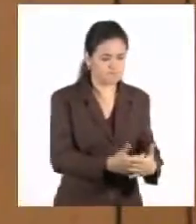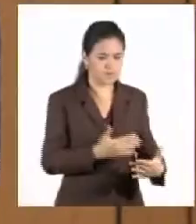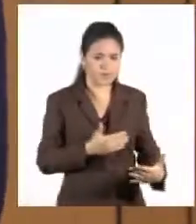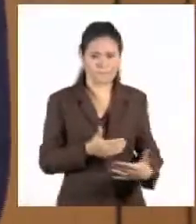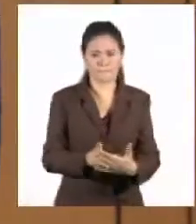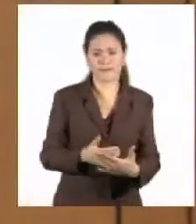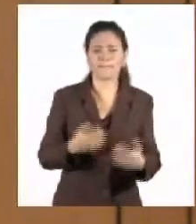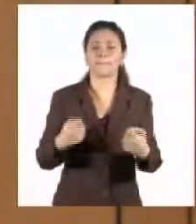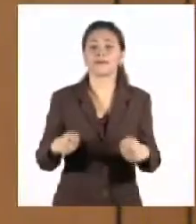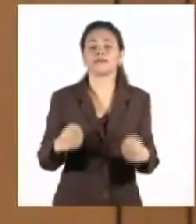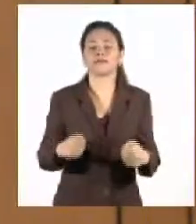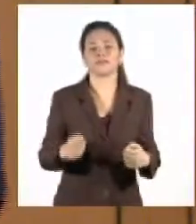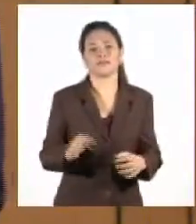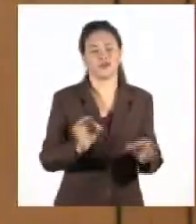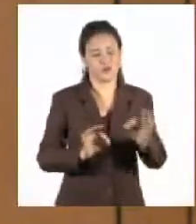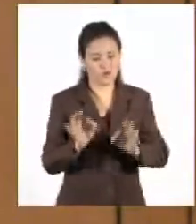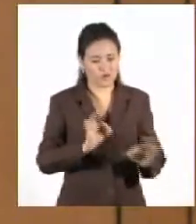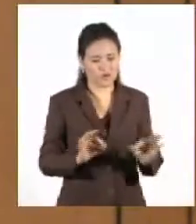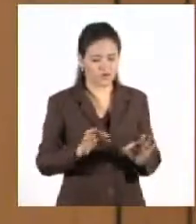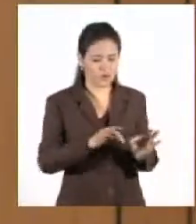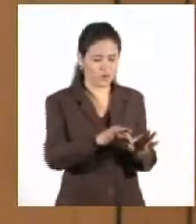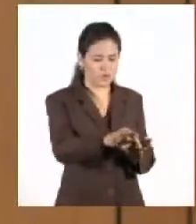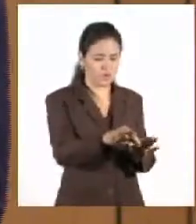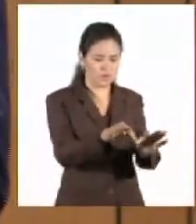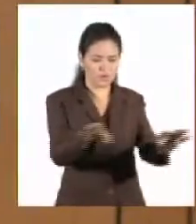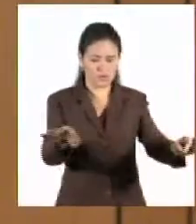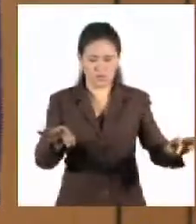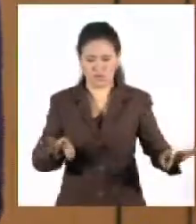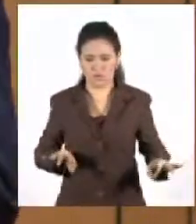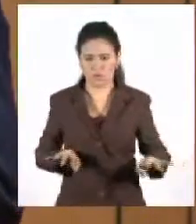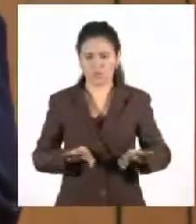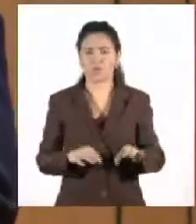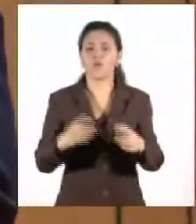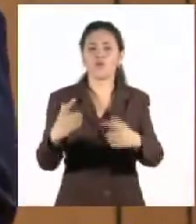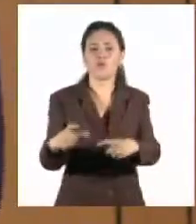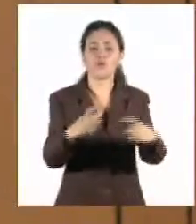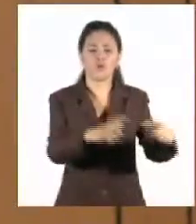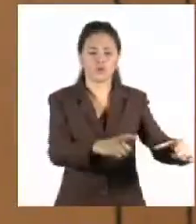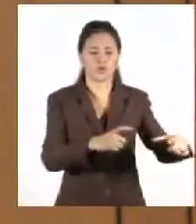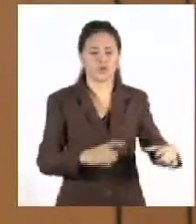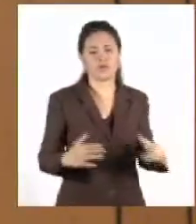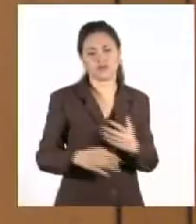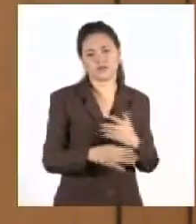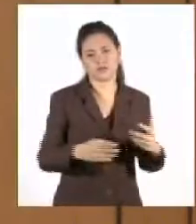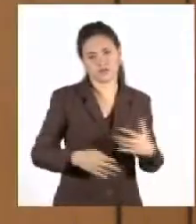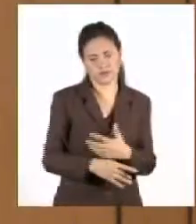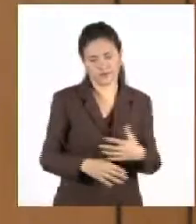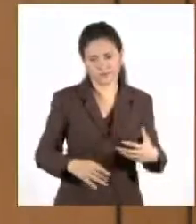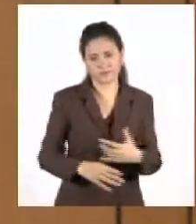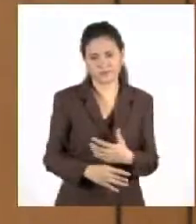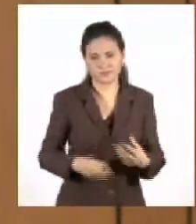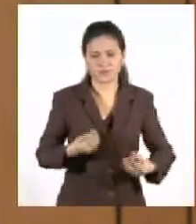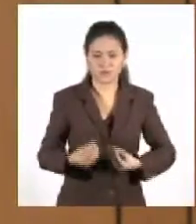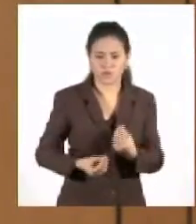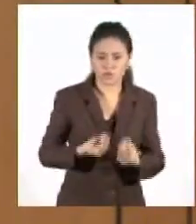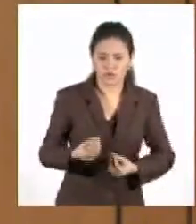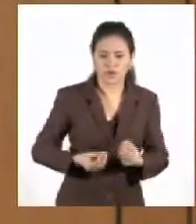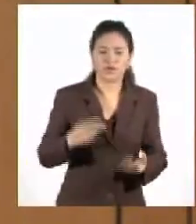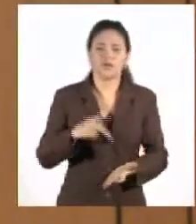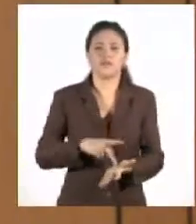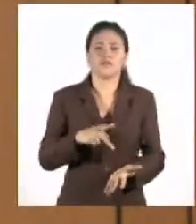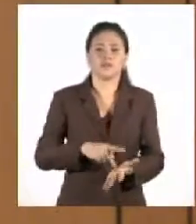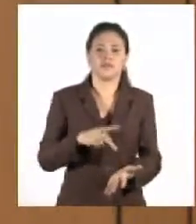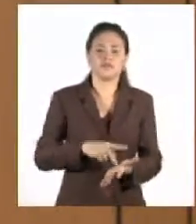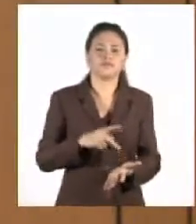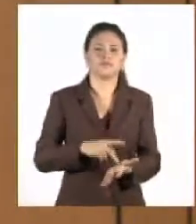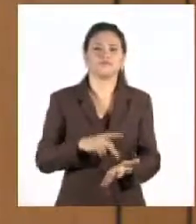regulamentados, precisam ser realmente resolvidos na sua essência, na sua conjuntura definitiva de como realmente